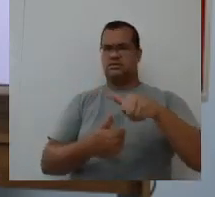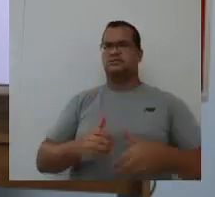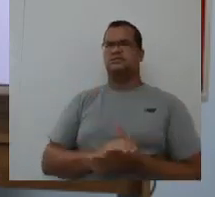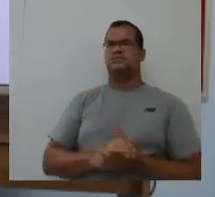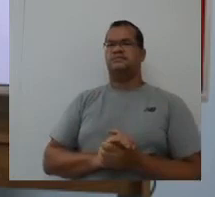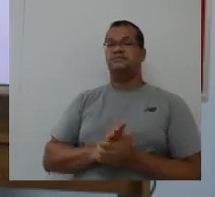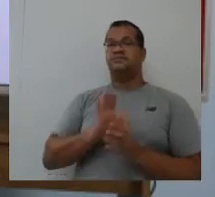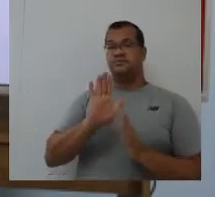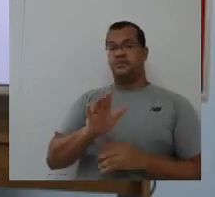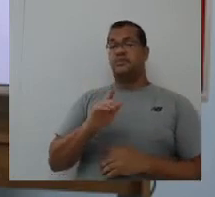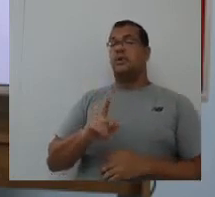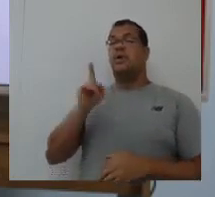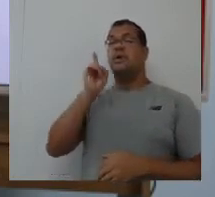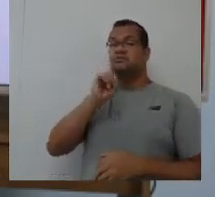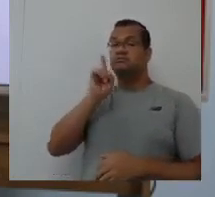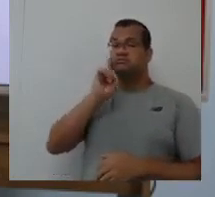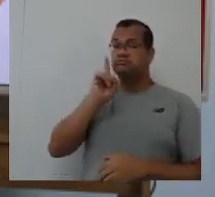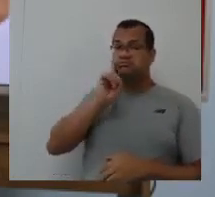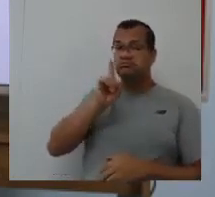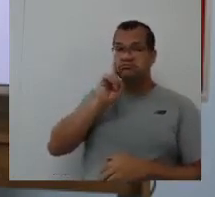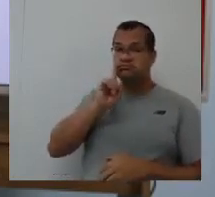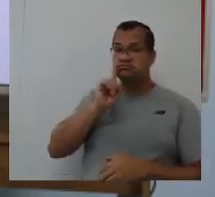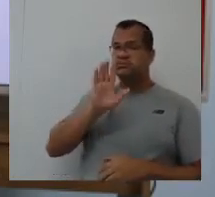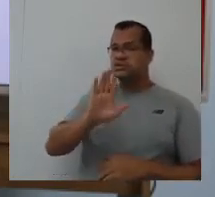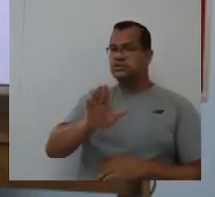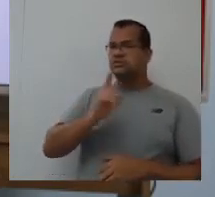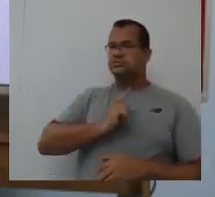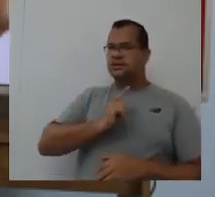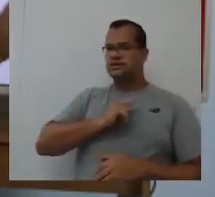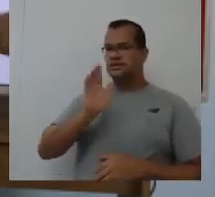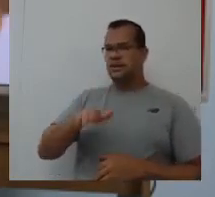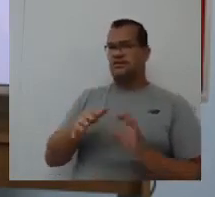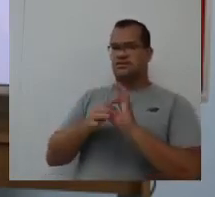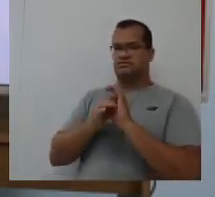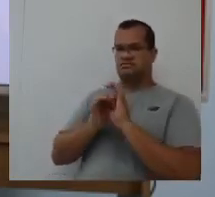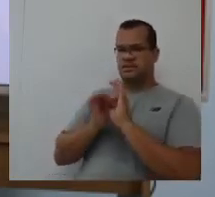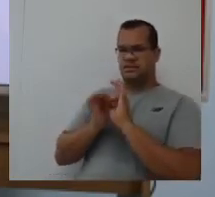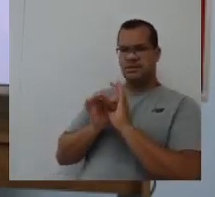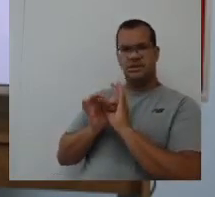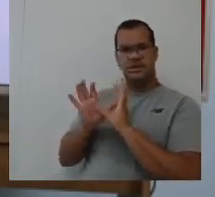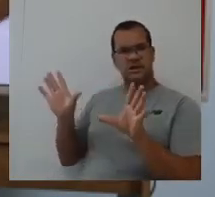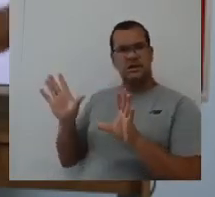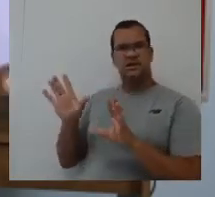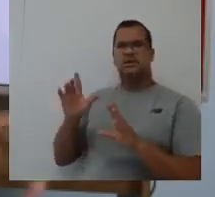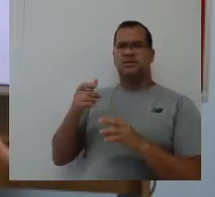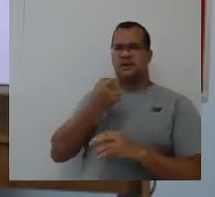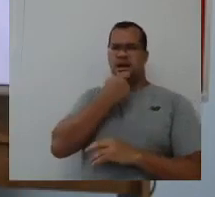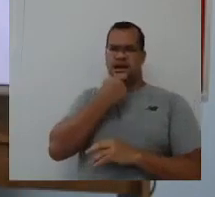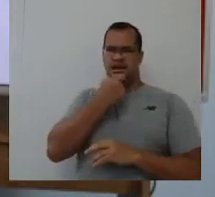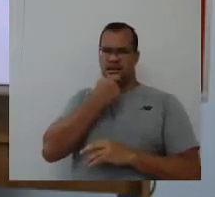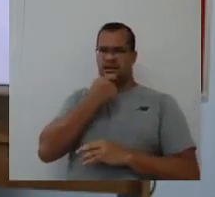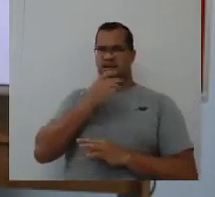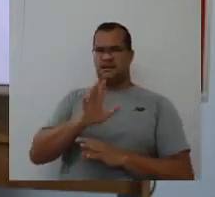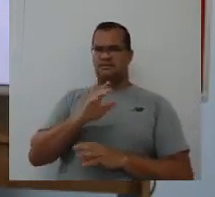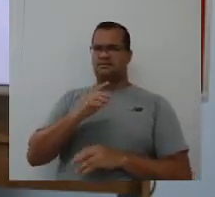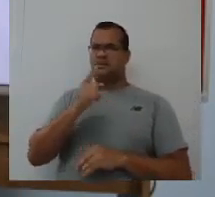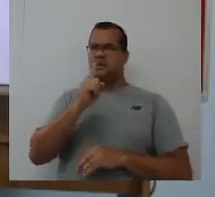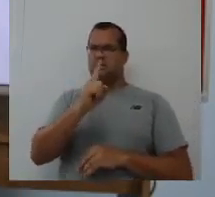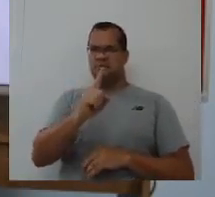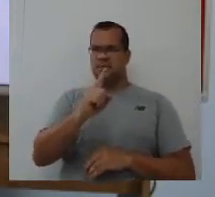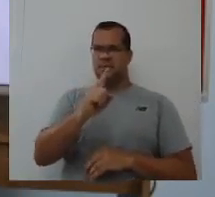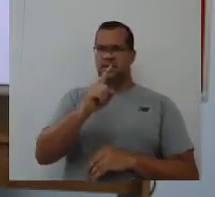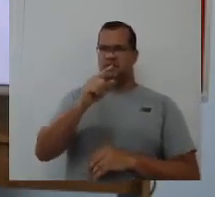os Estados Unidos, desde a sua independência da Inglaterra ali por volta de